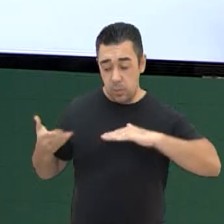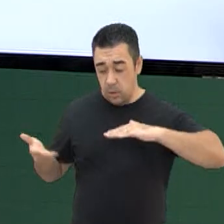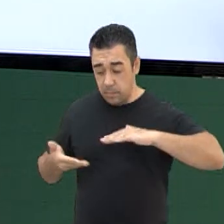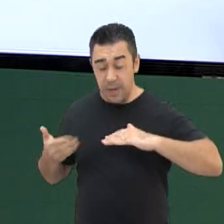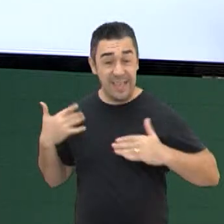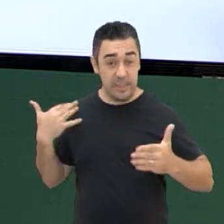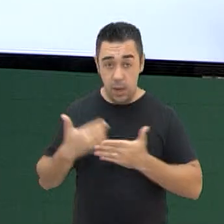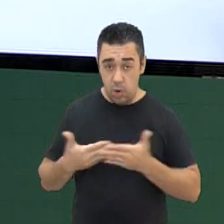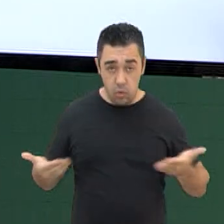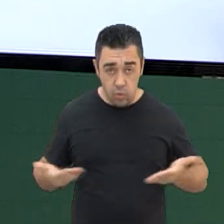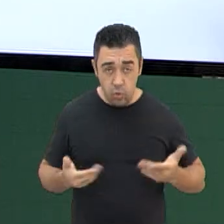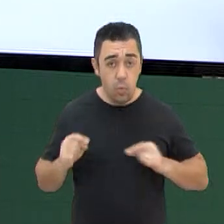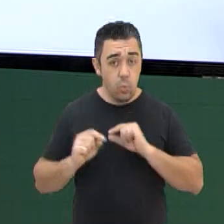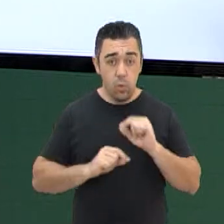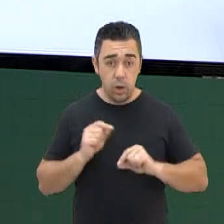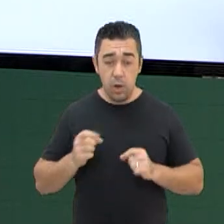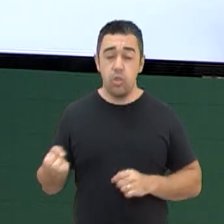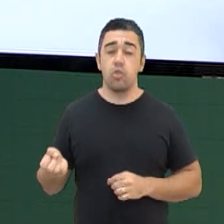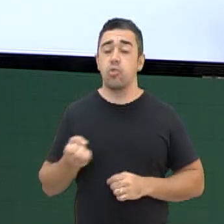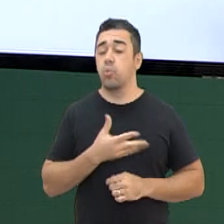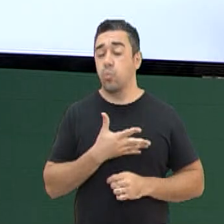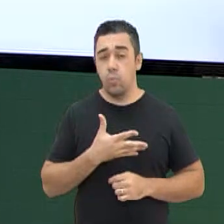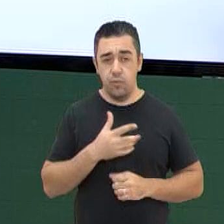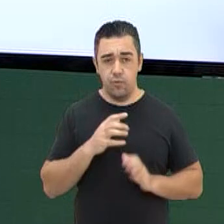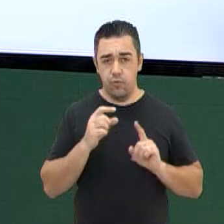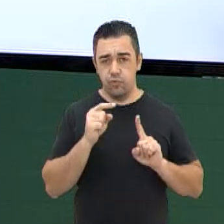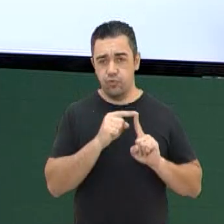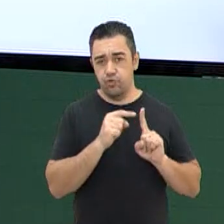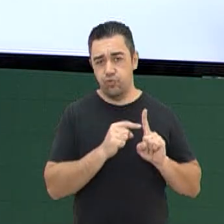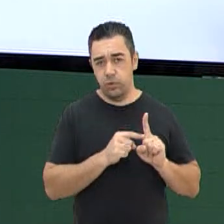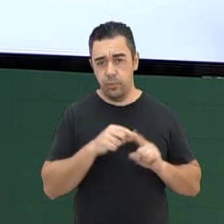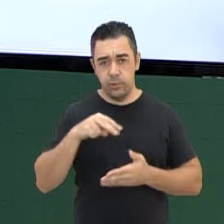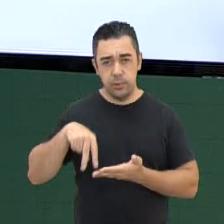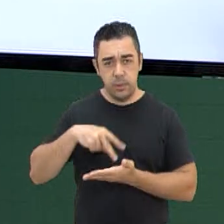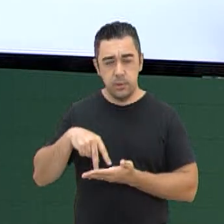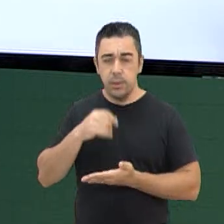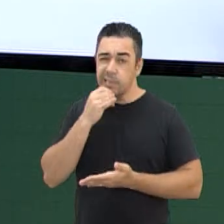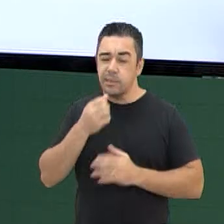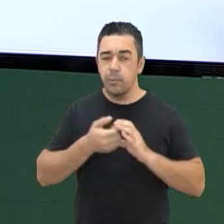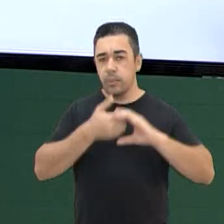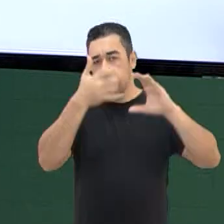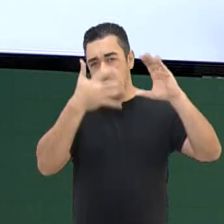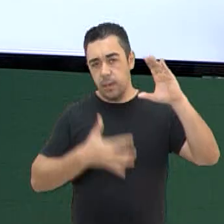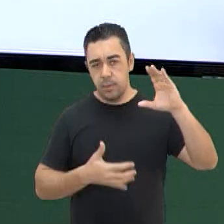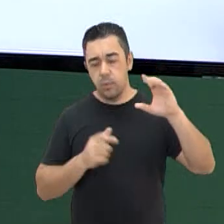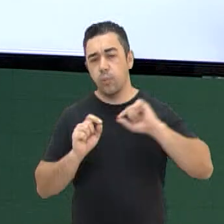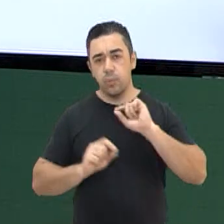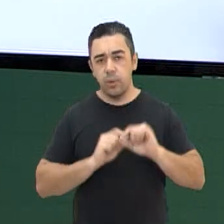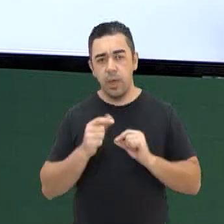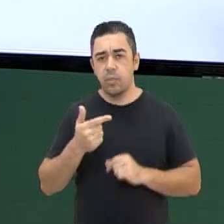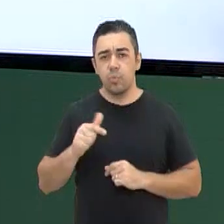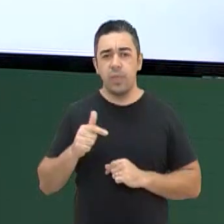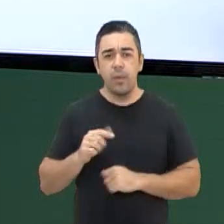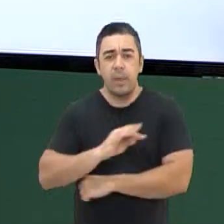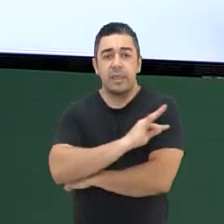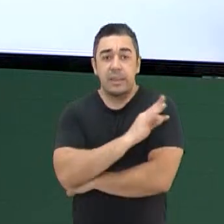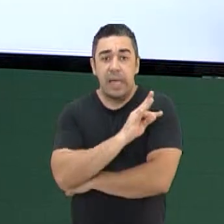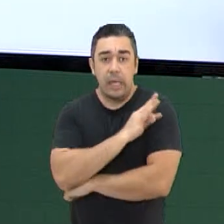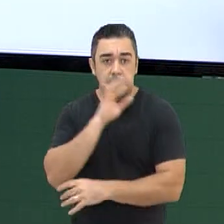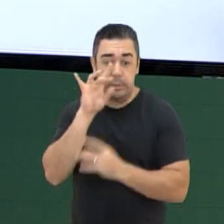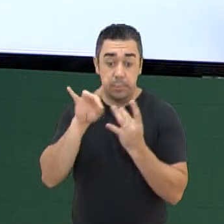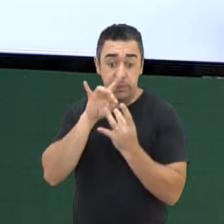dias atuais, nós temos uma nova abordagem da dança. Como características, ela não tem uma técnica